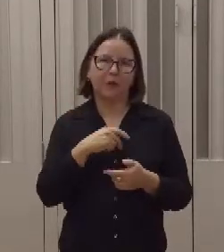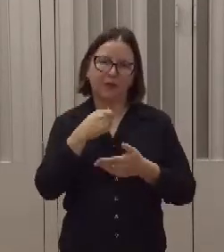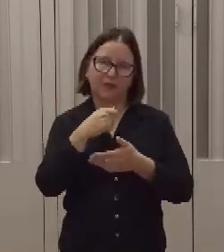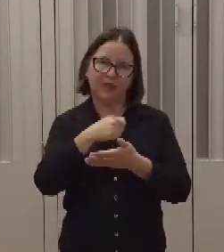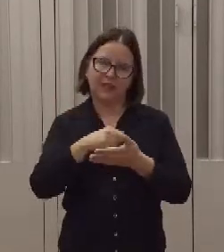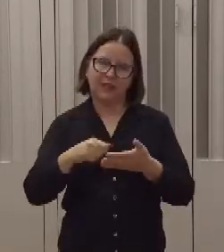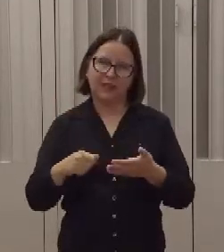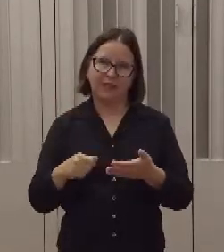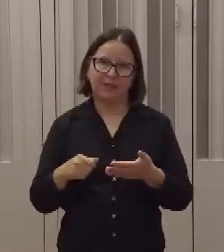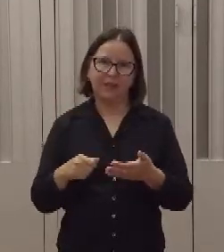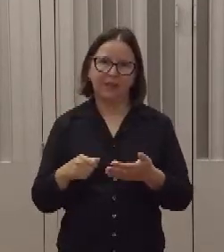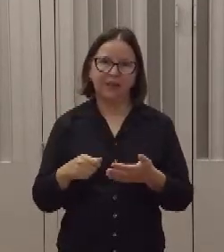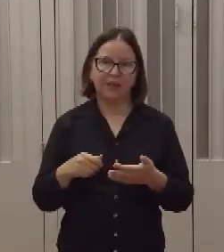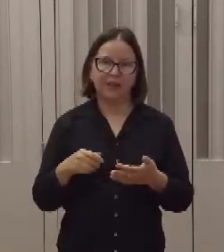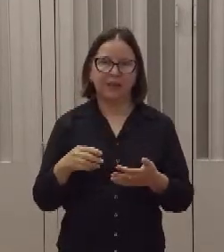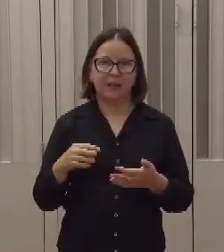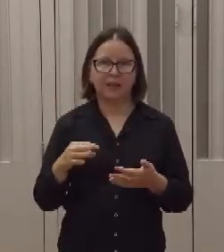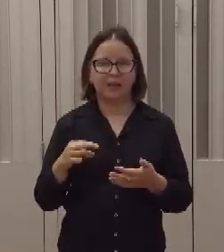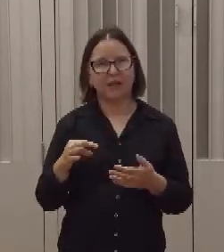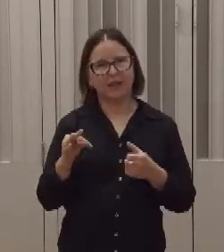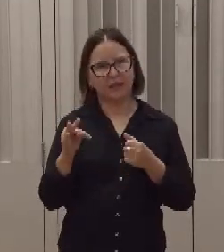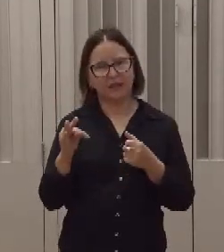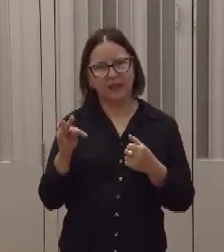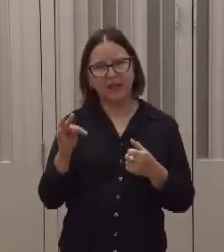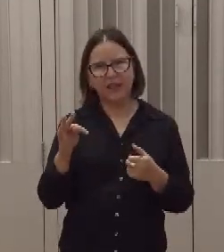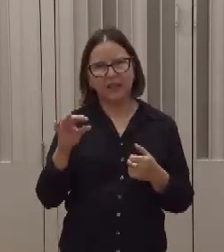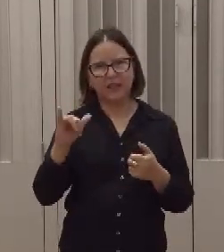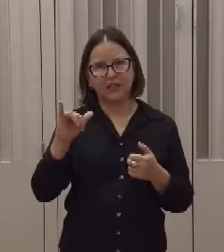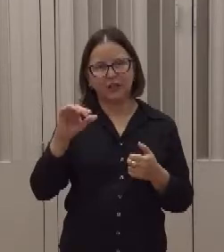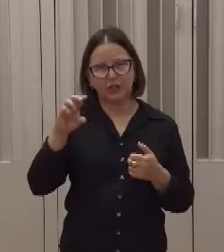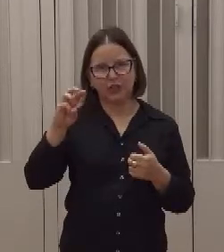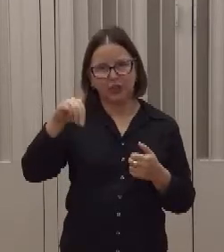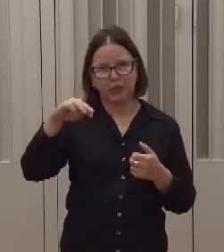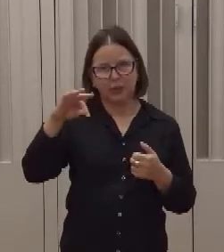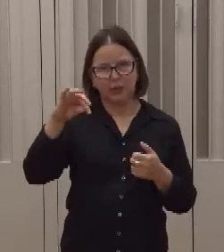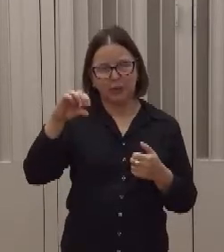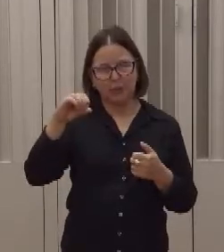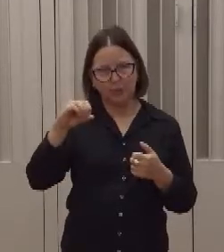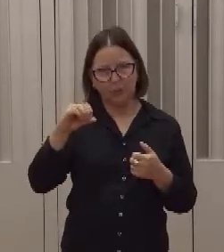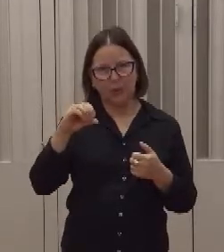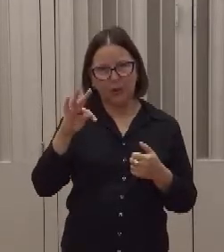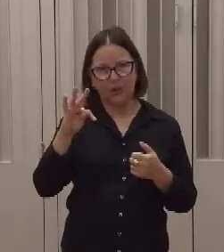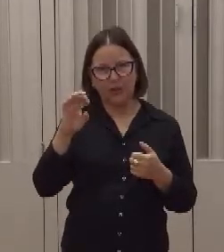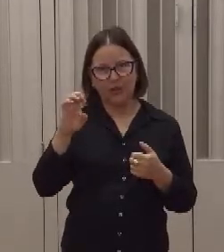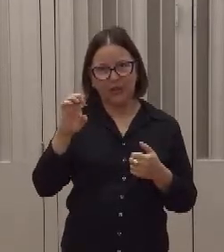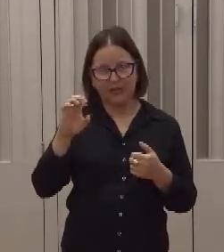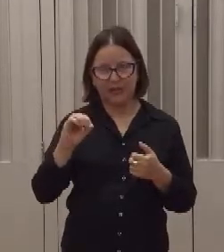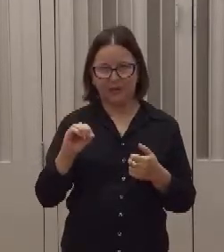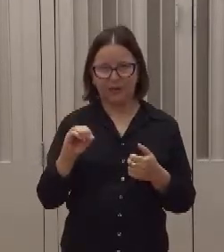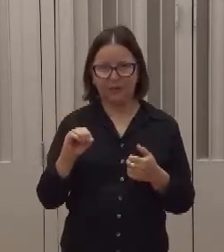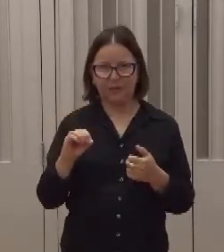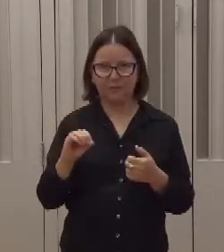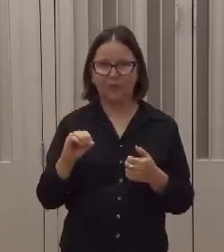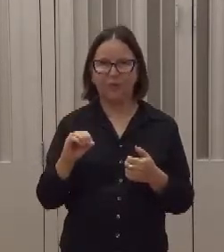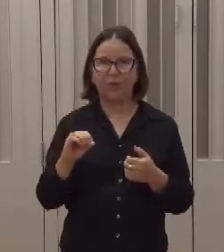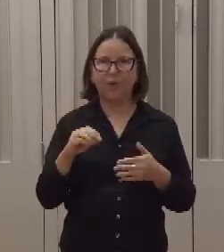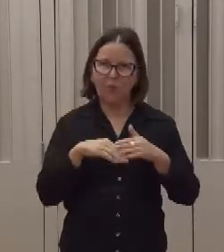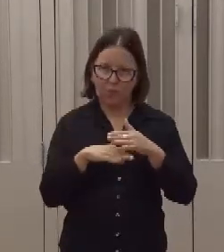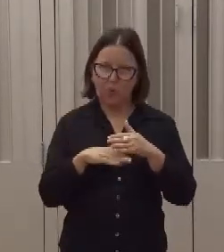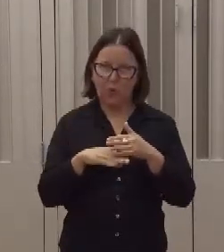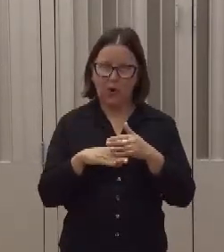confiado, evitando os falatórios inúteis e profanos e as contradições do